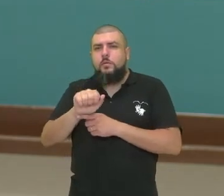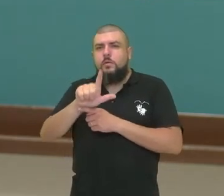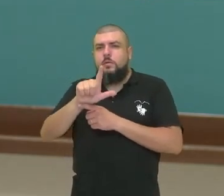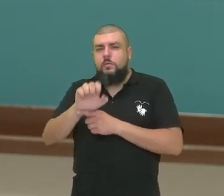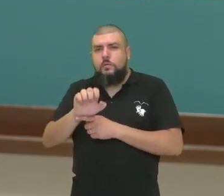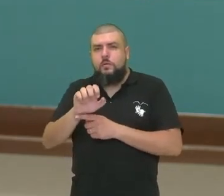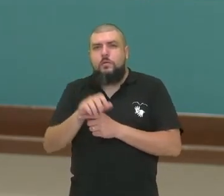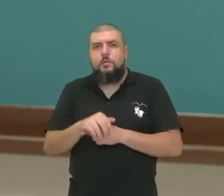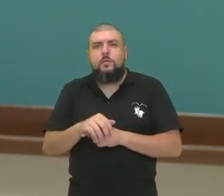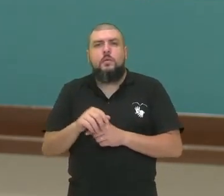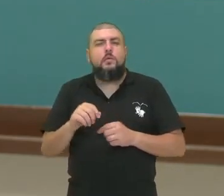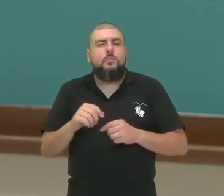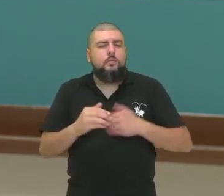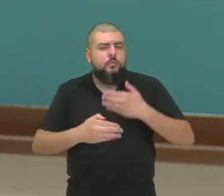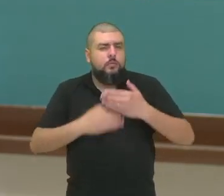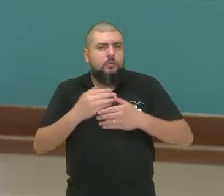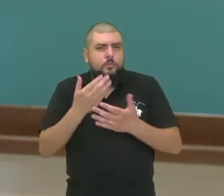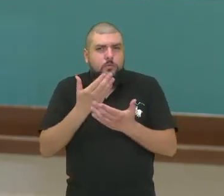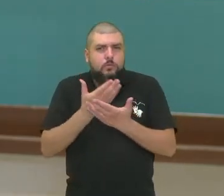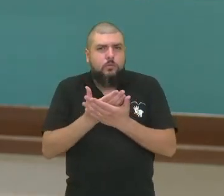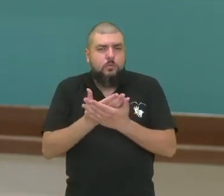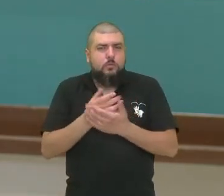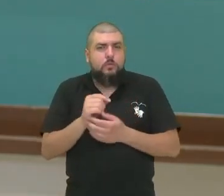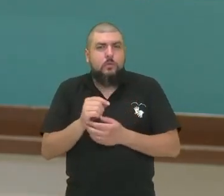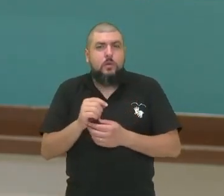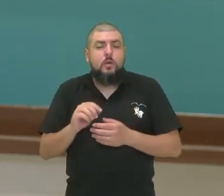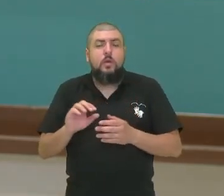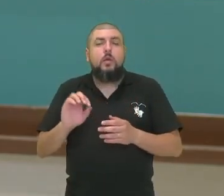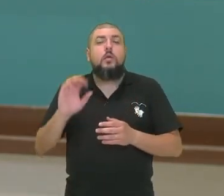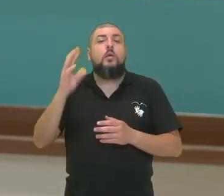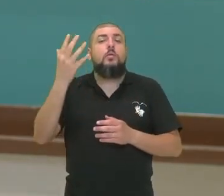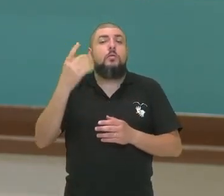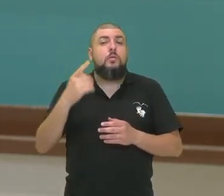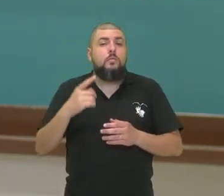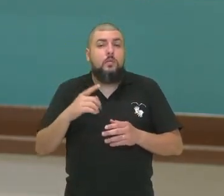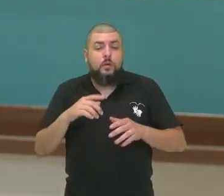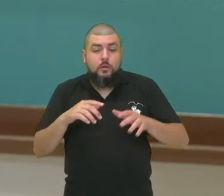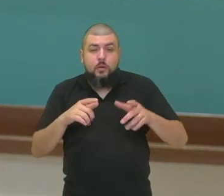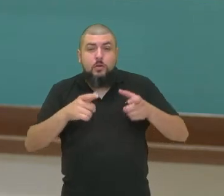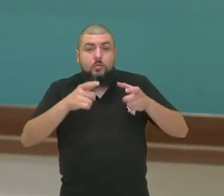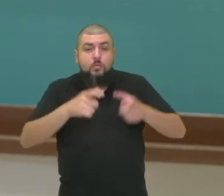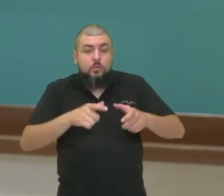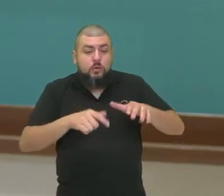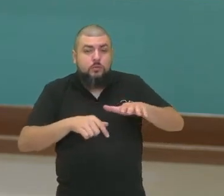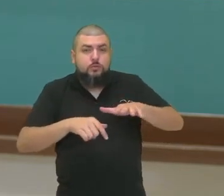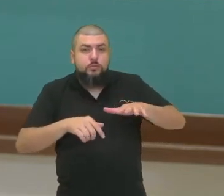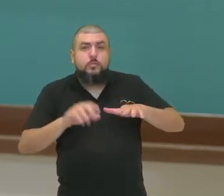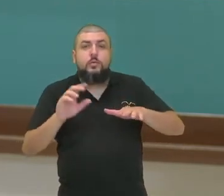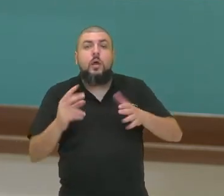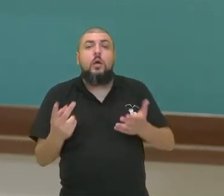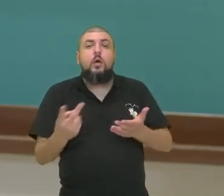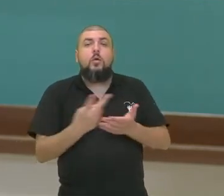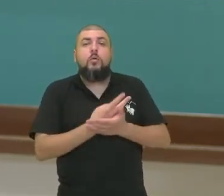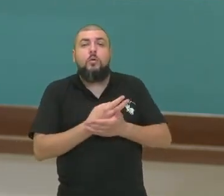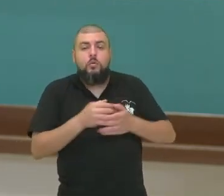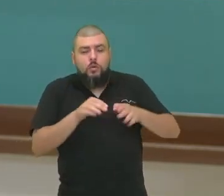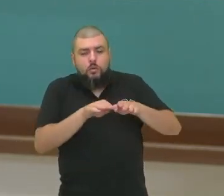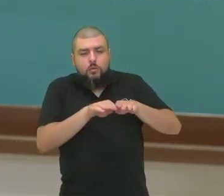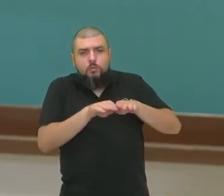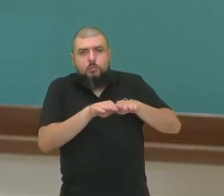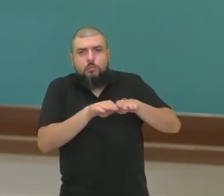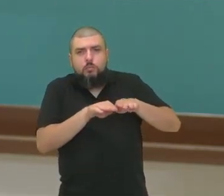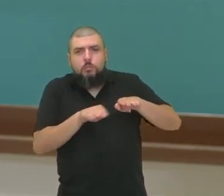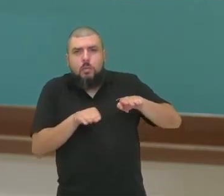pouquinho, em que está acontecendo uma grande fenda na região ali, por conta da separação então dessa parte do chifre da África